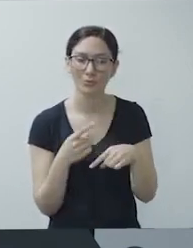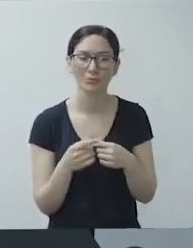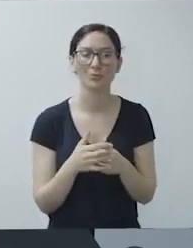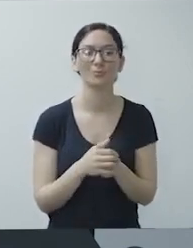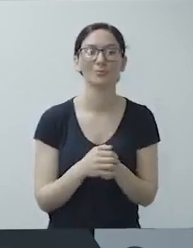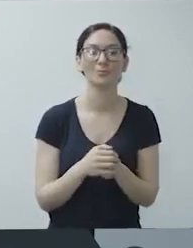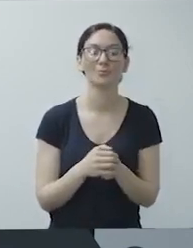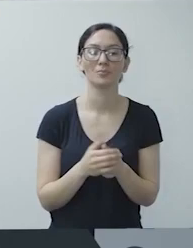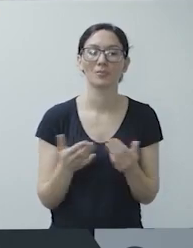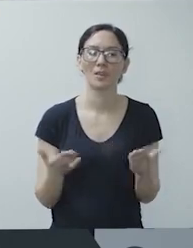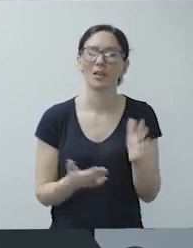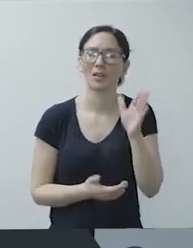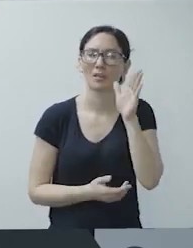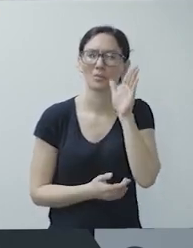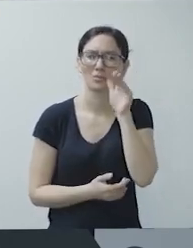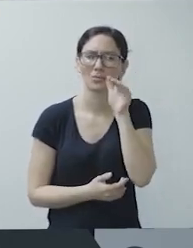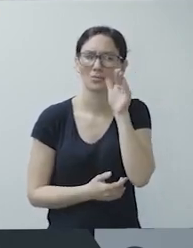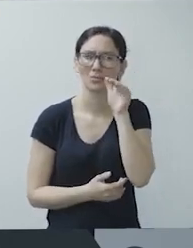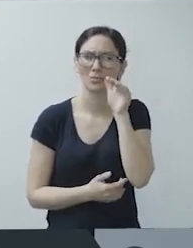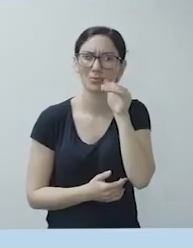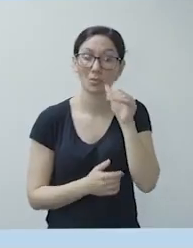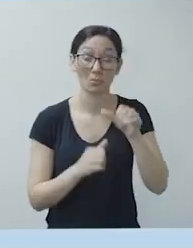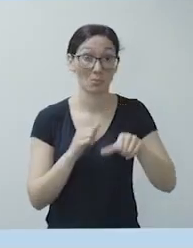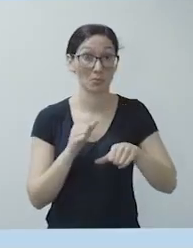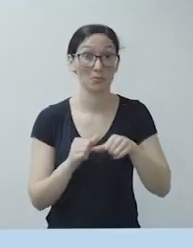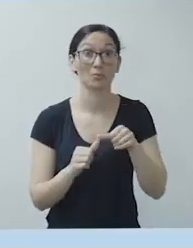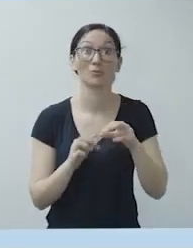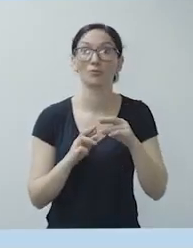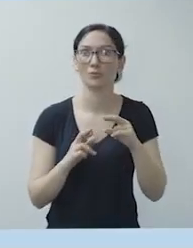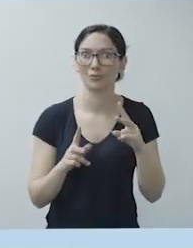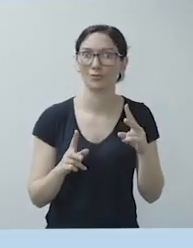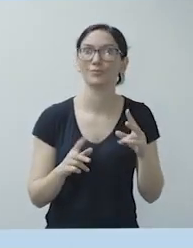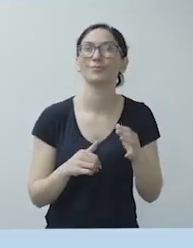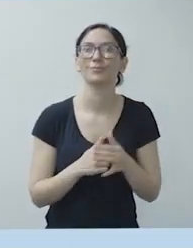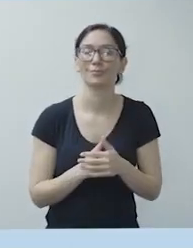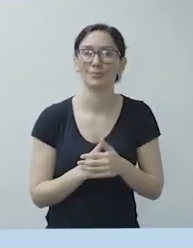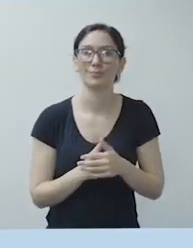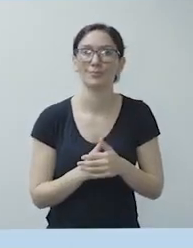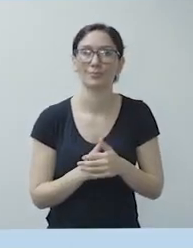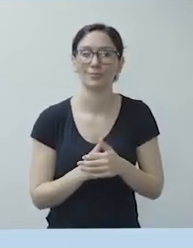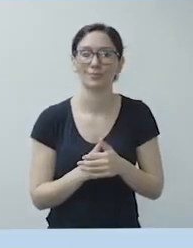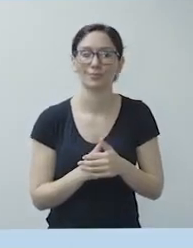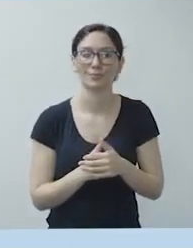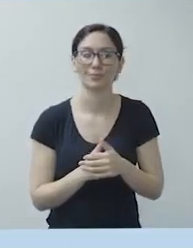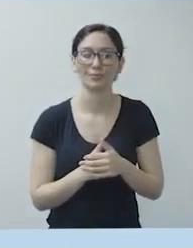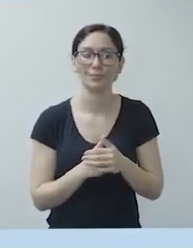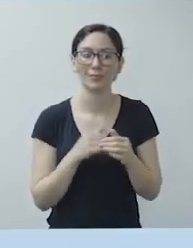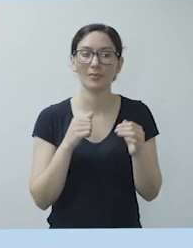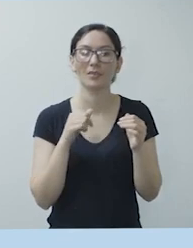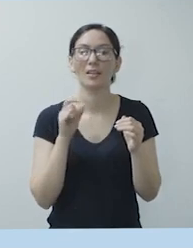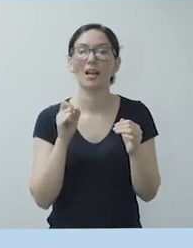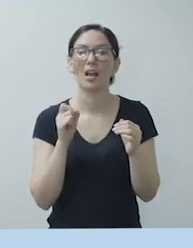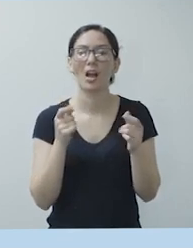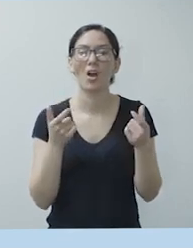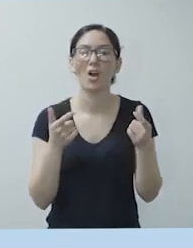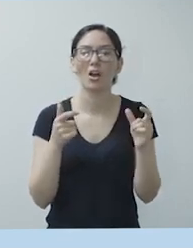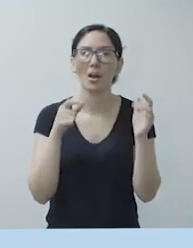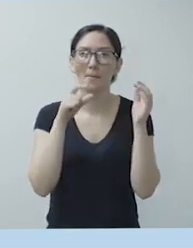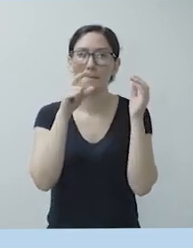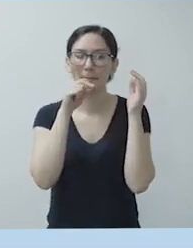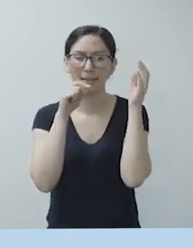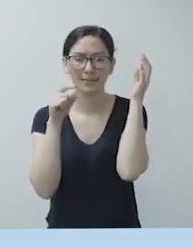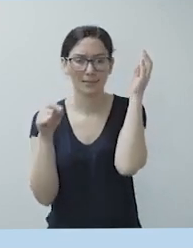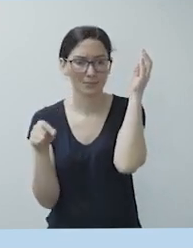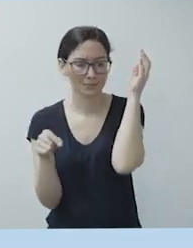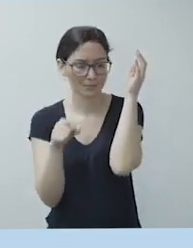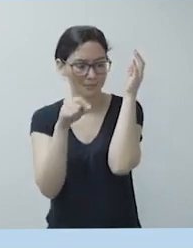Agora, observem que a tela mudou. Observem na tela. Onde será que o